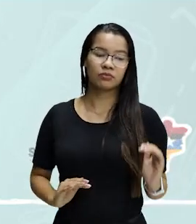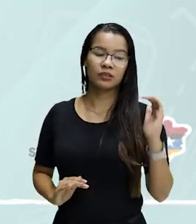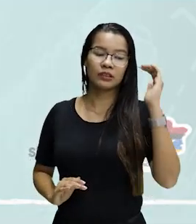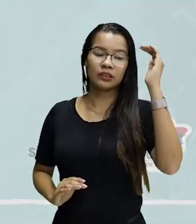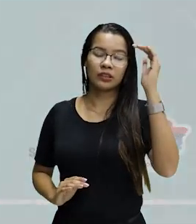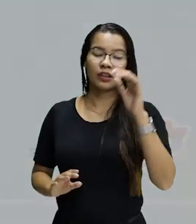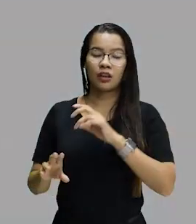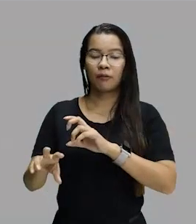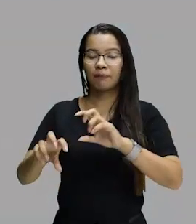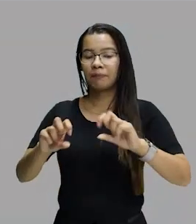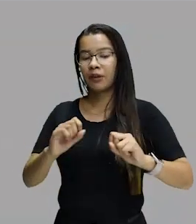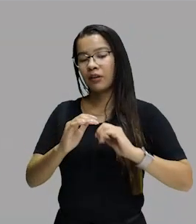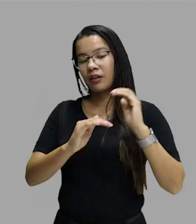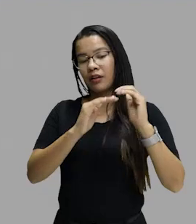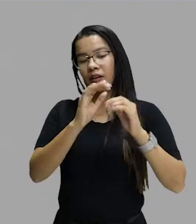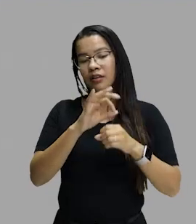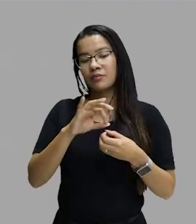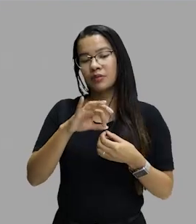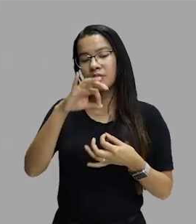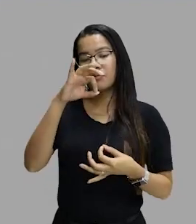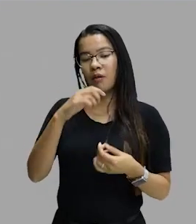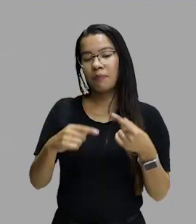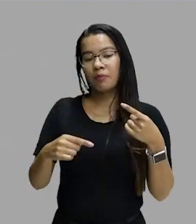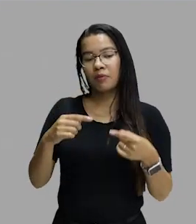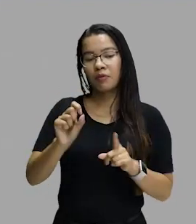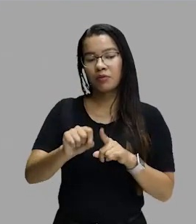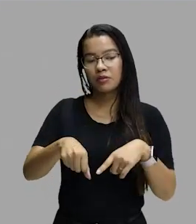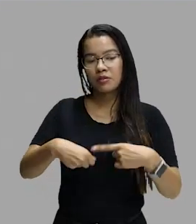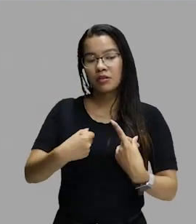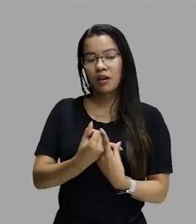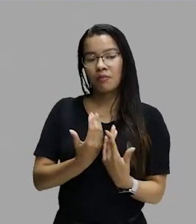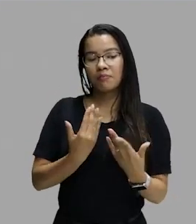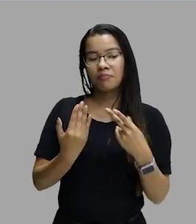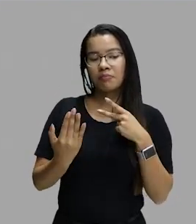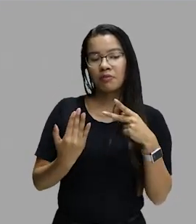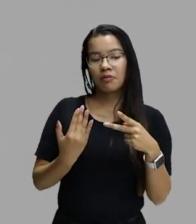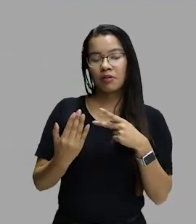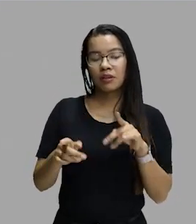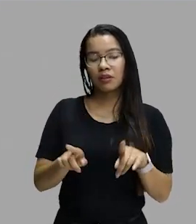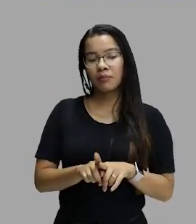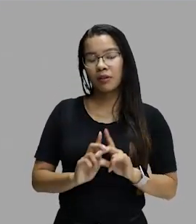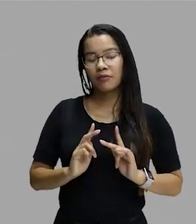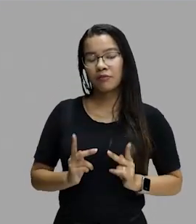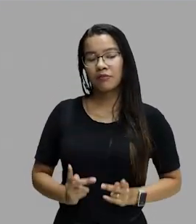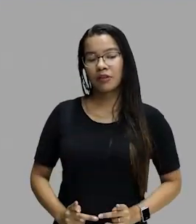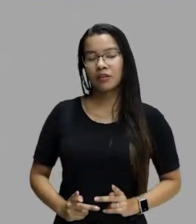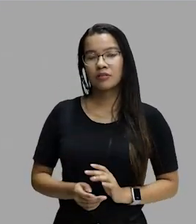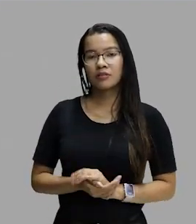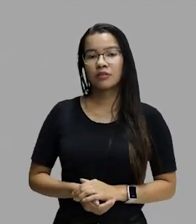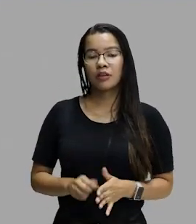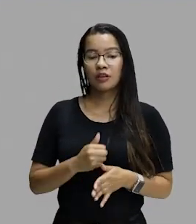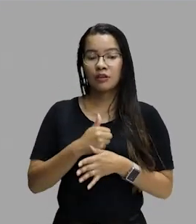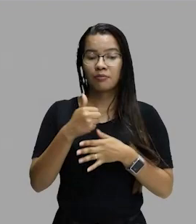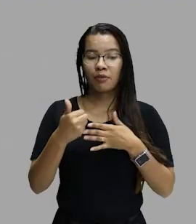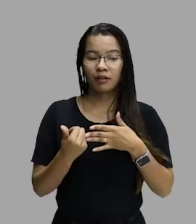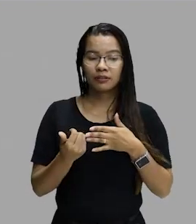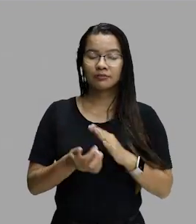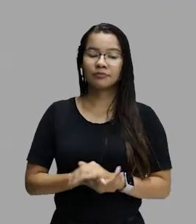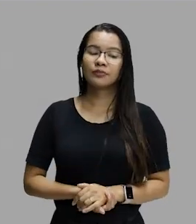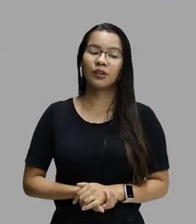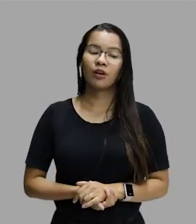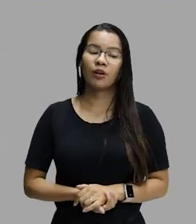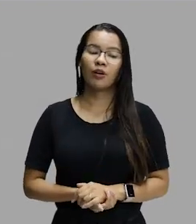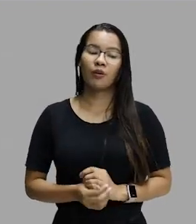de crescimento espiritual, político, social, psicológico e físico. Isso aqui é um exemplo de romance, tá?